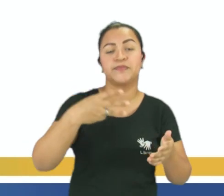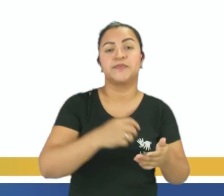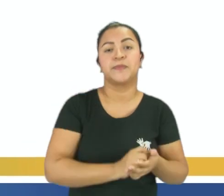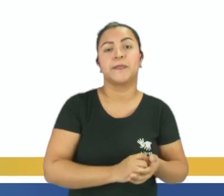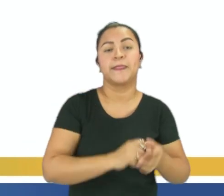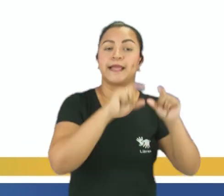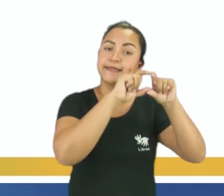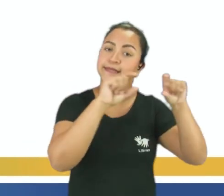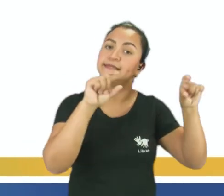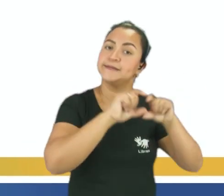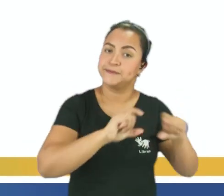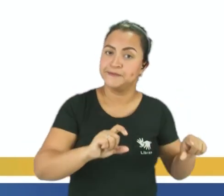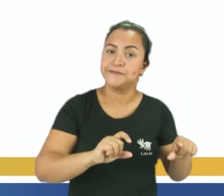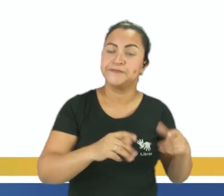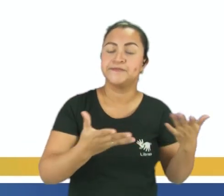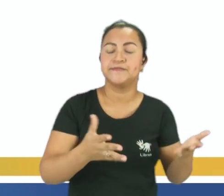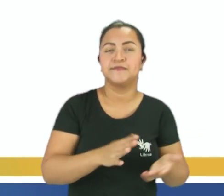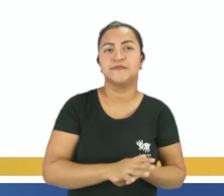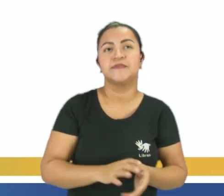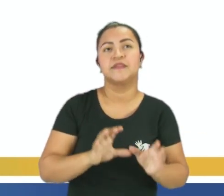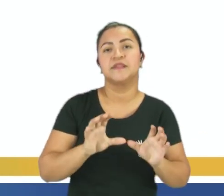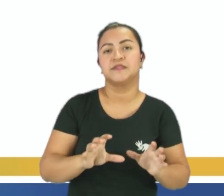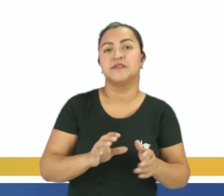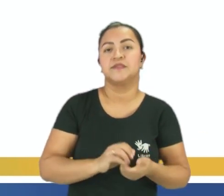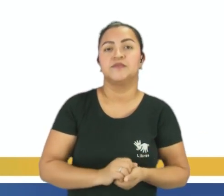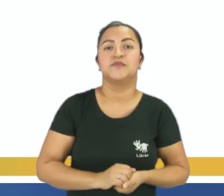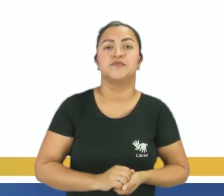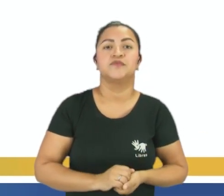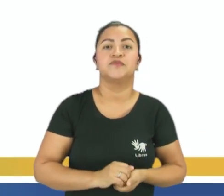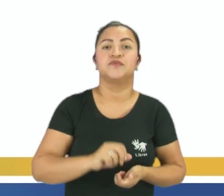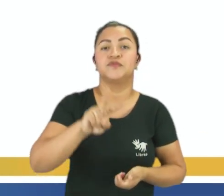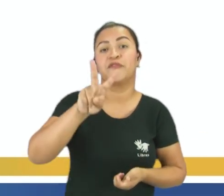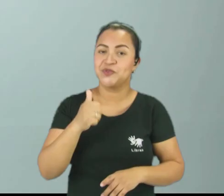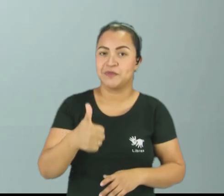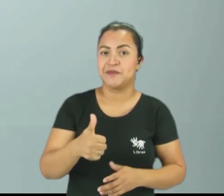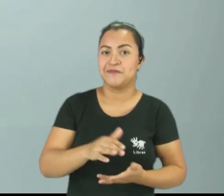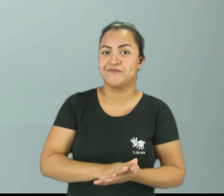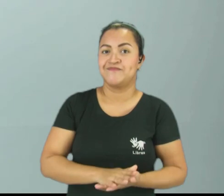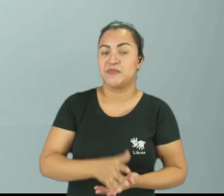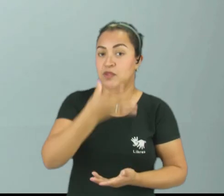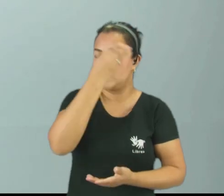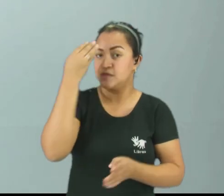formadas por 3 linhas, que são os nossos versos,